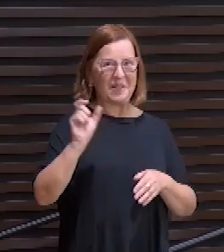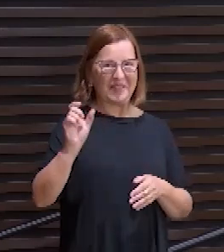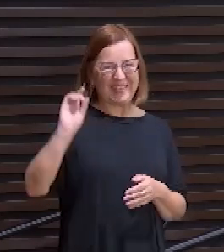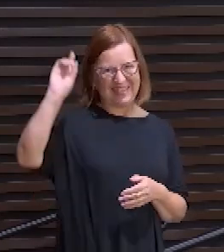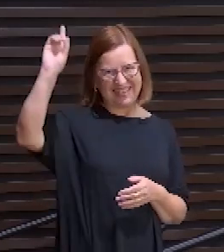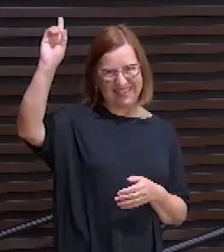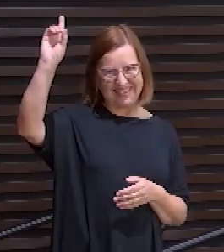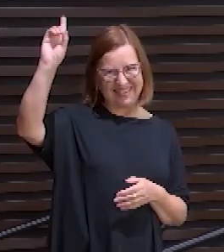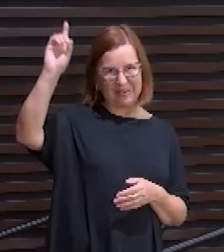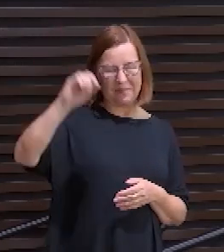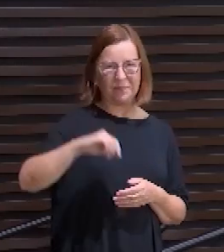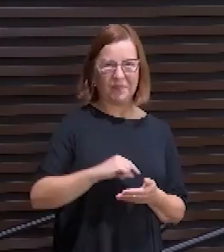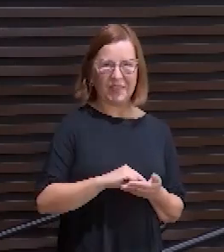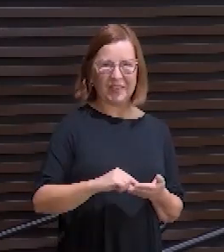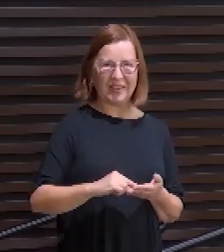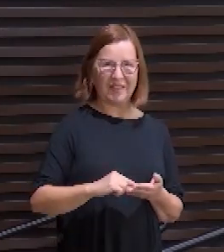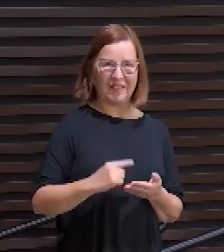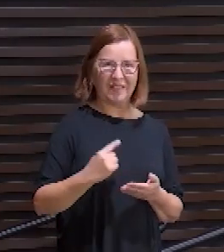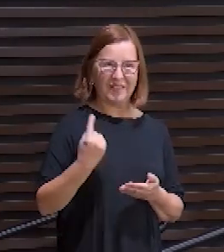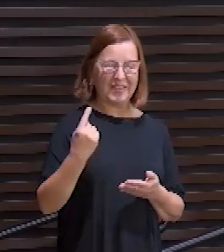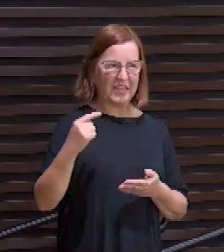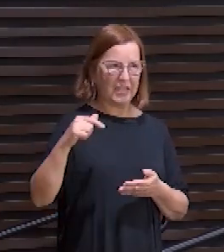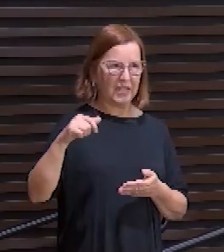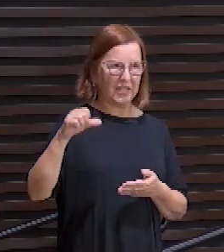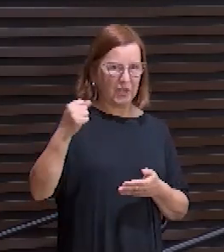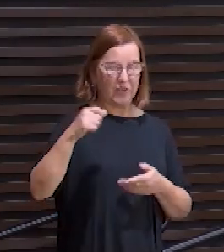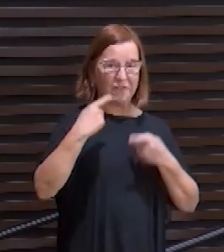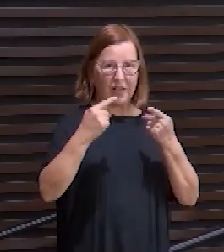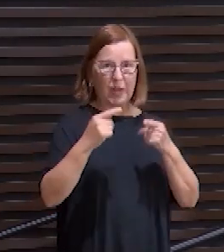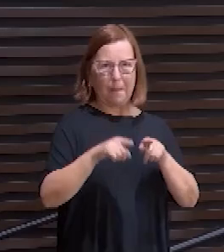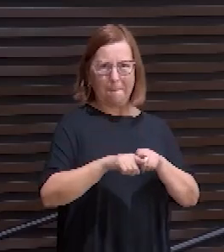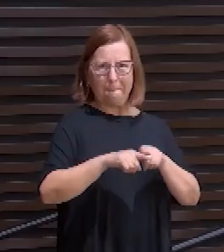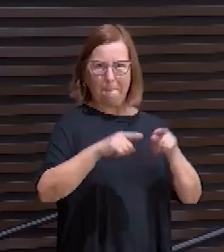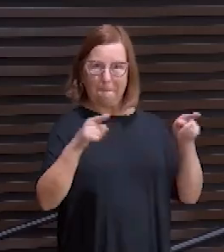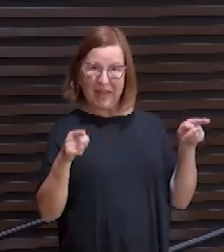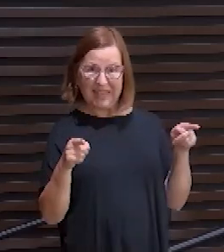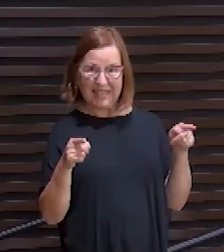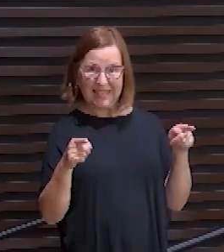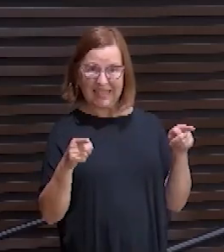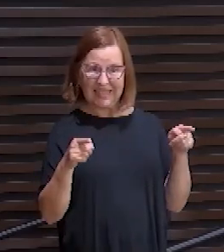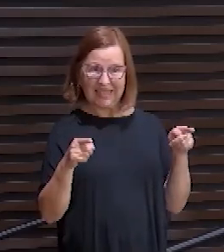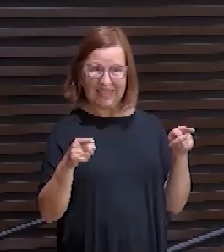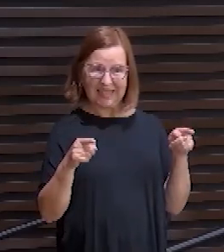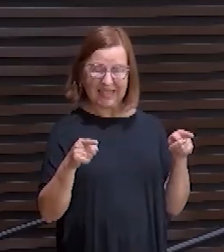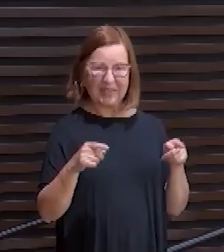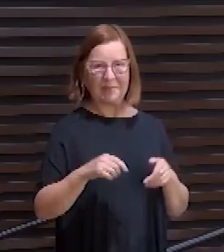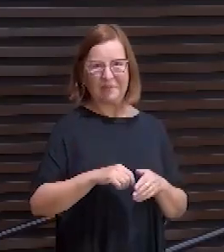Pega esse verso 18, tem um mas ali, não está? Circula na sua Bíblia.